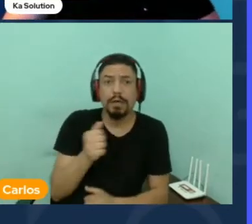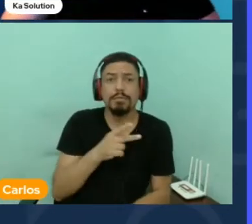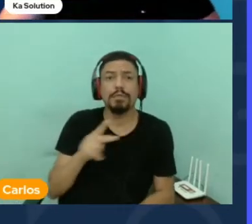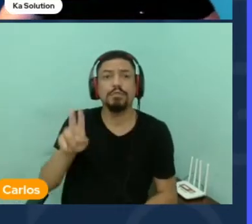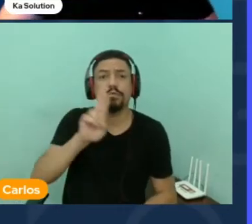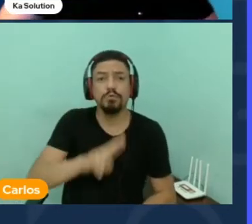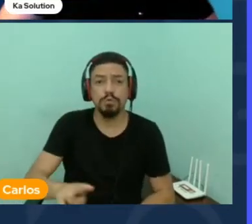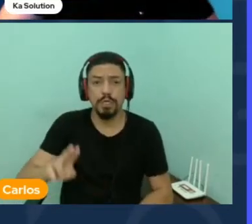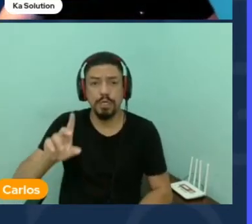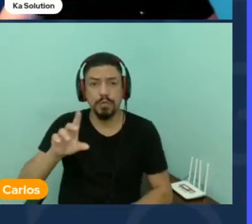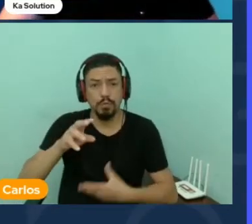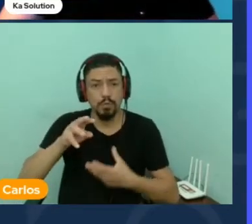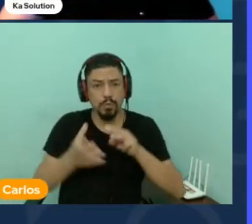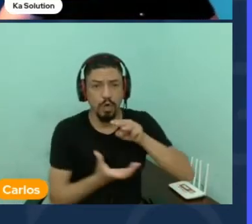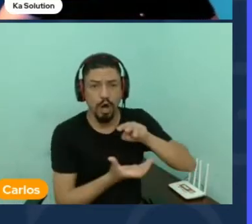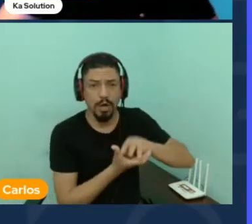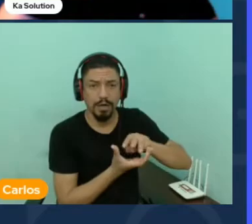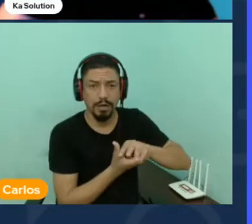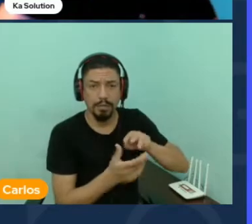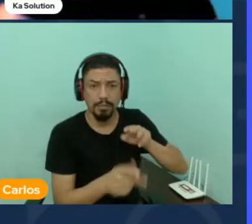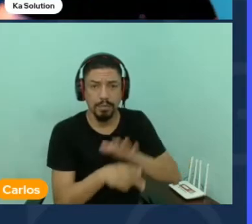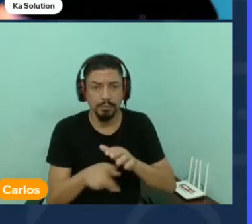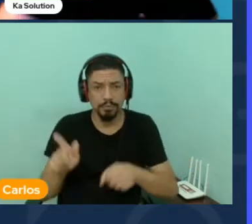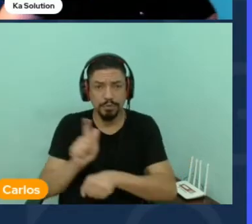quem conhece aí a parte de container.